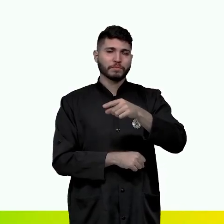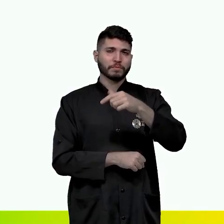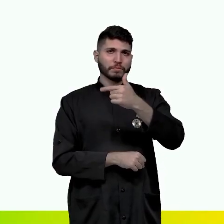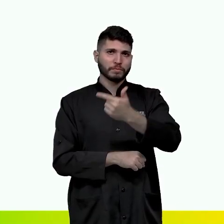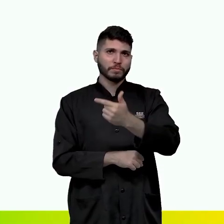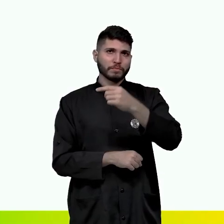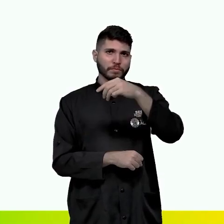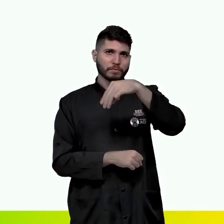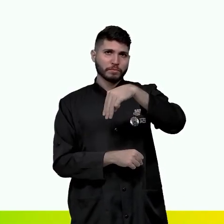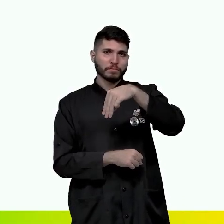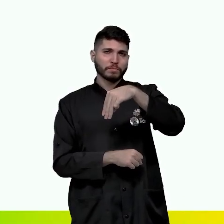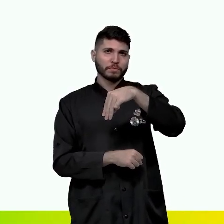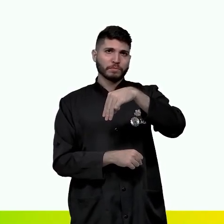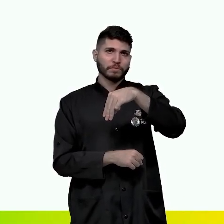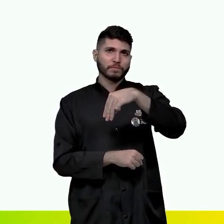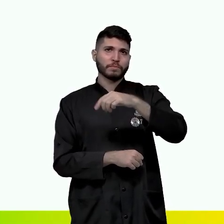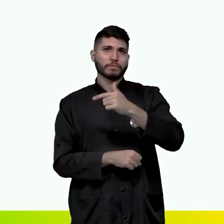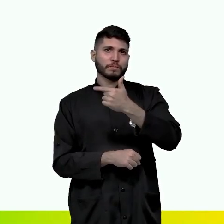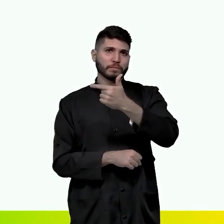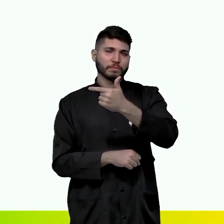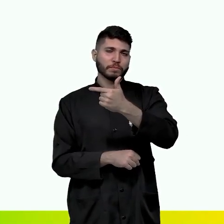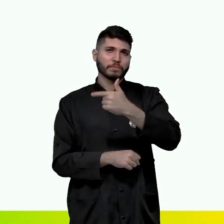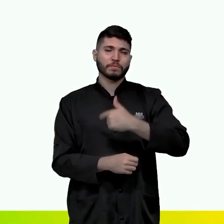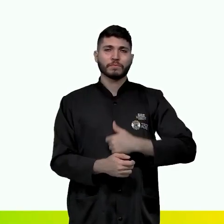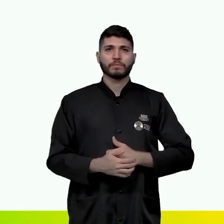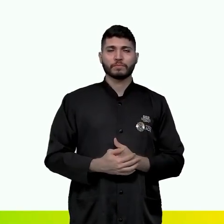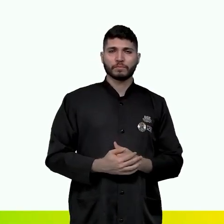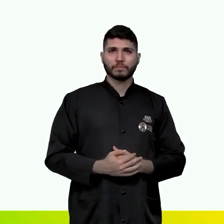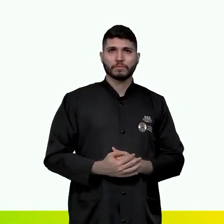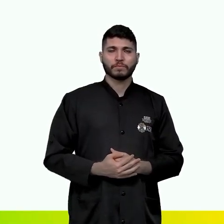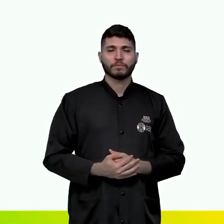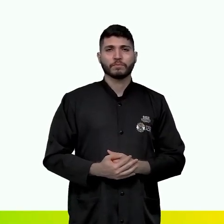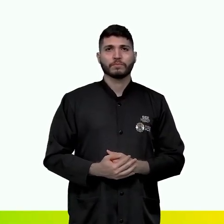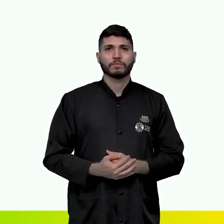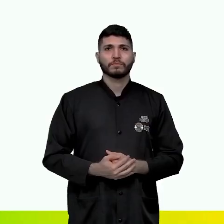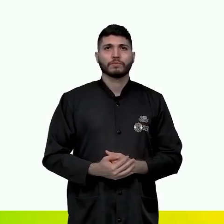21,2 metros ao quadrado. Ok?